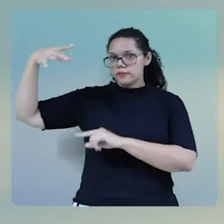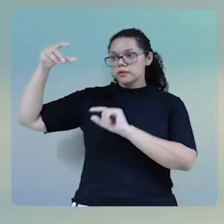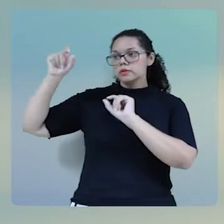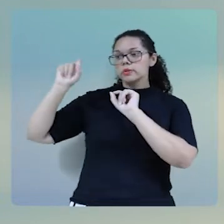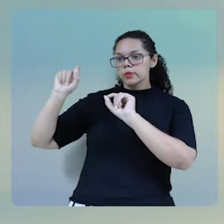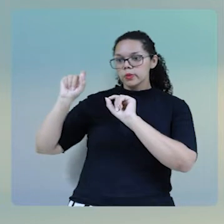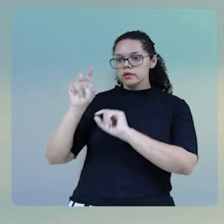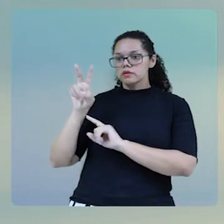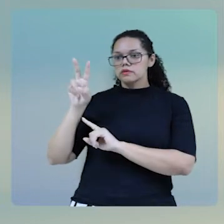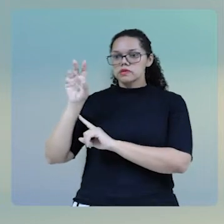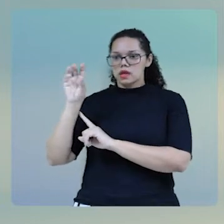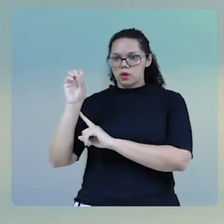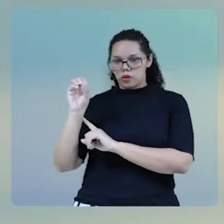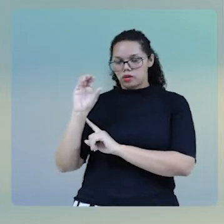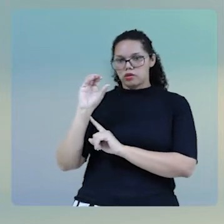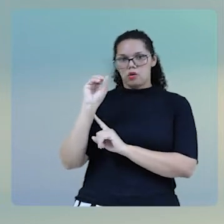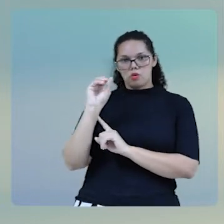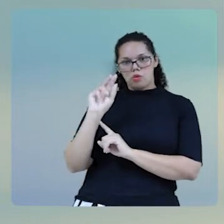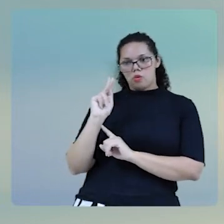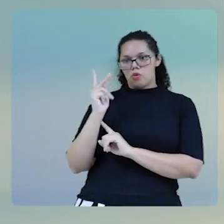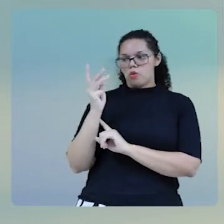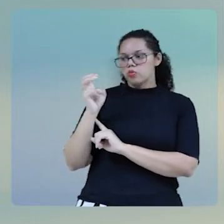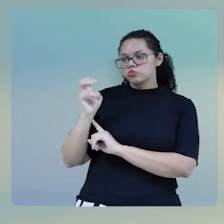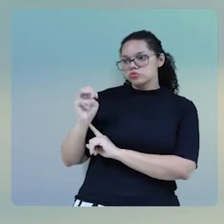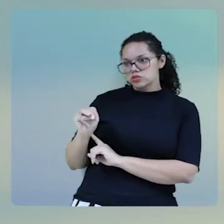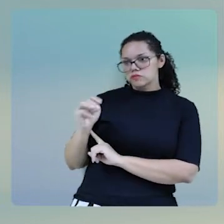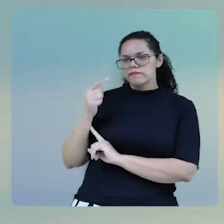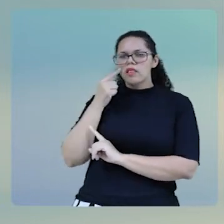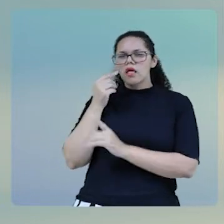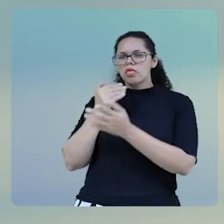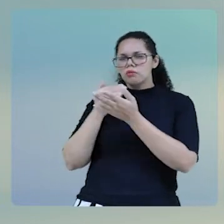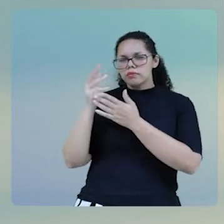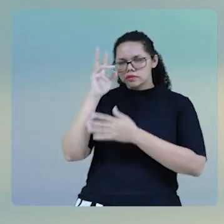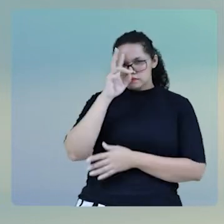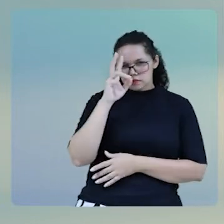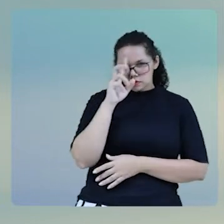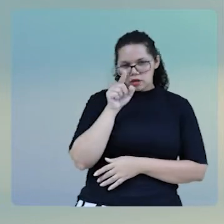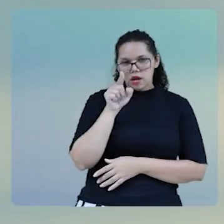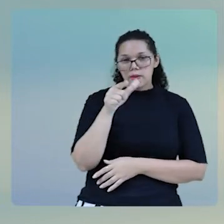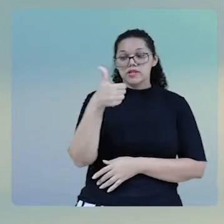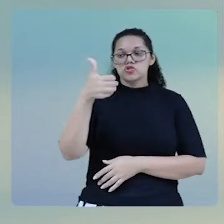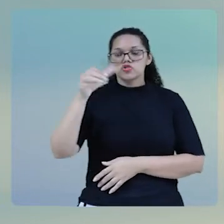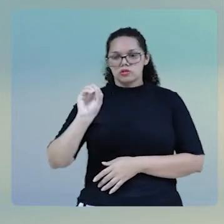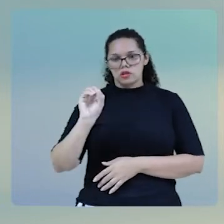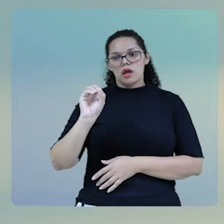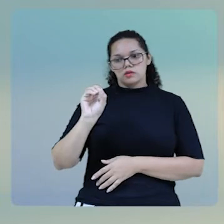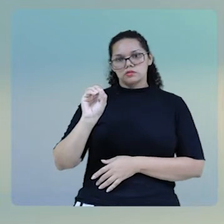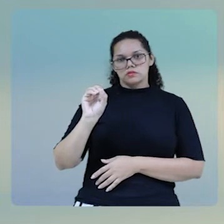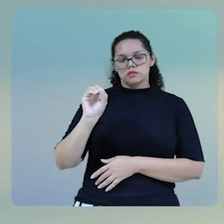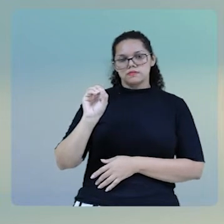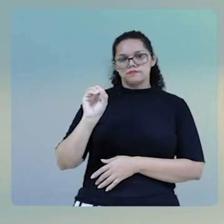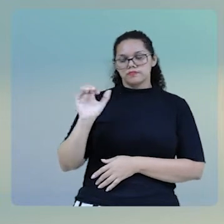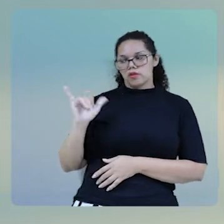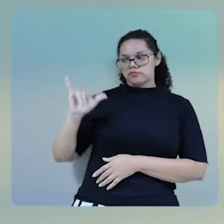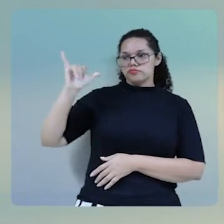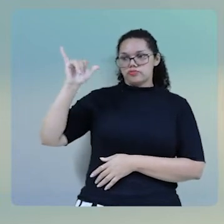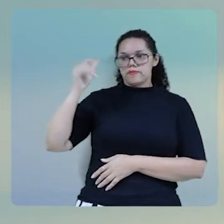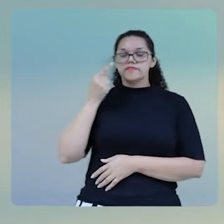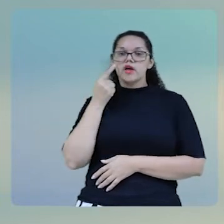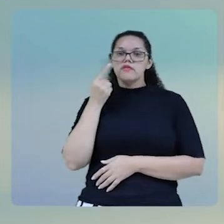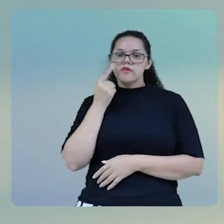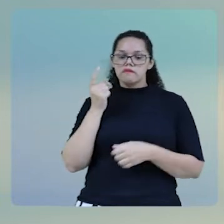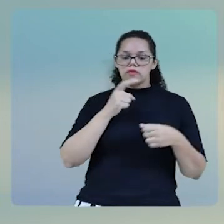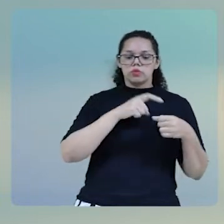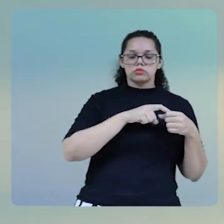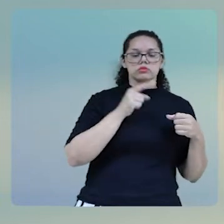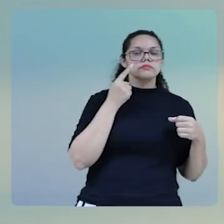tá, pessoal? E aqui tinha uma resistência lá no comecinho, não sei se você lembra, de 10 ohms. Espera aí que eu vou pegar só a questão aqui rapidão,